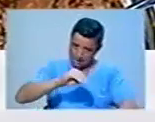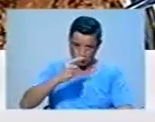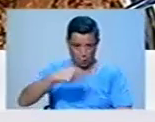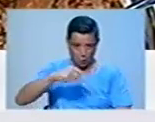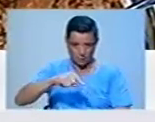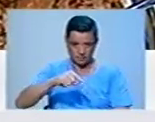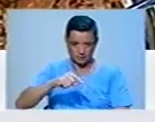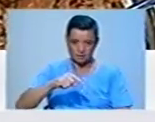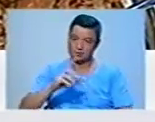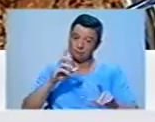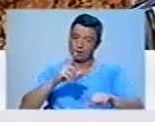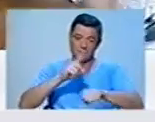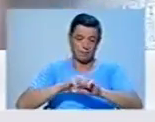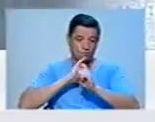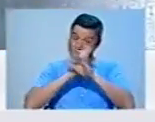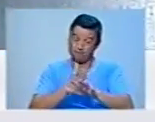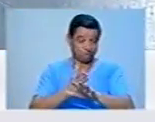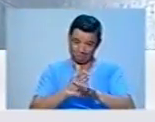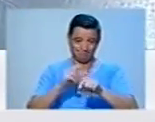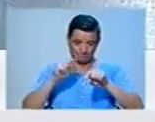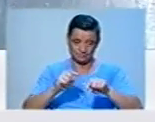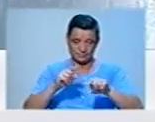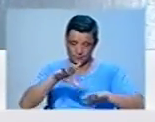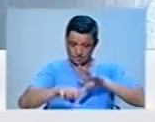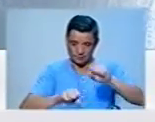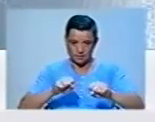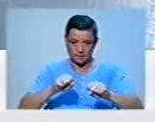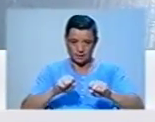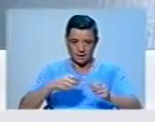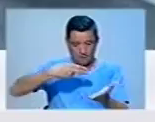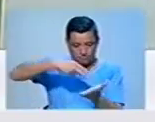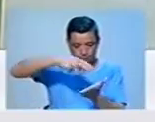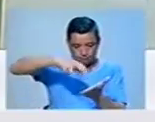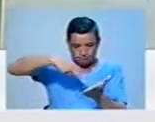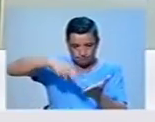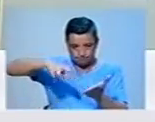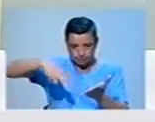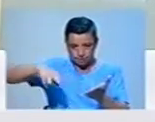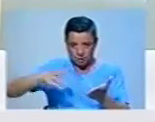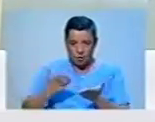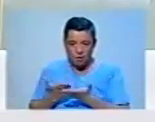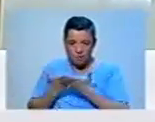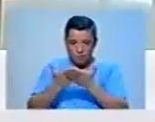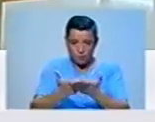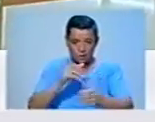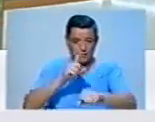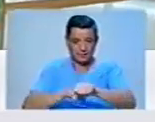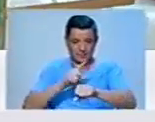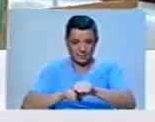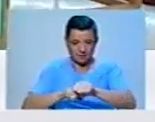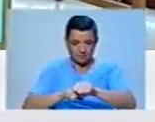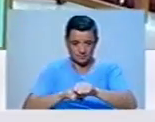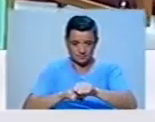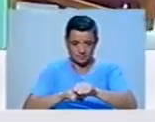que vamos ficar assim, vamos deixar aqui a massa, vamos já pincelar este e temos que o levar ao forno, senão não vamos ter tempo de os